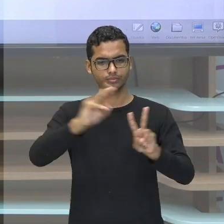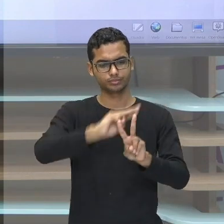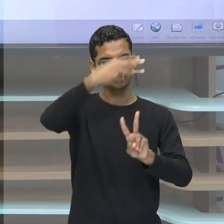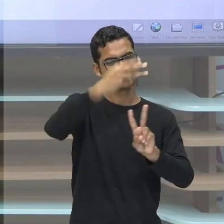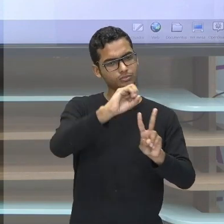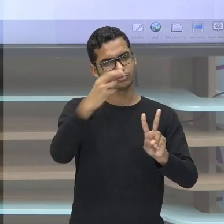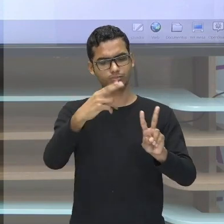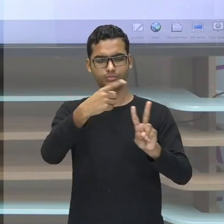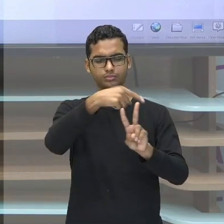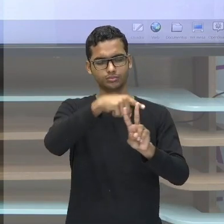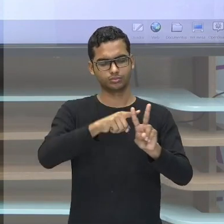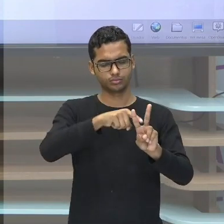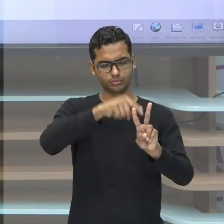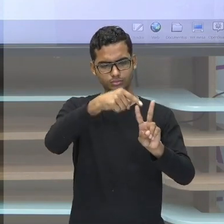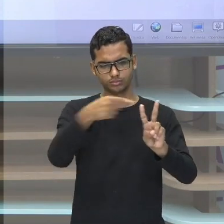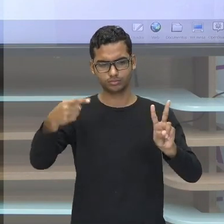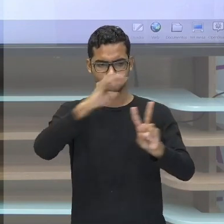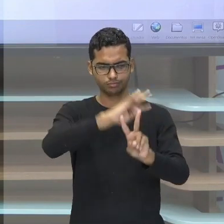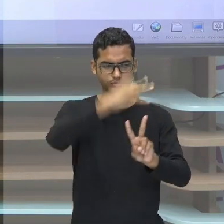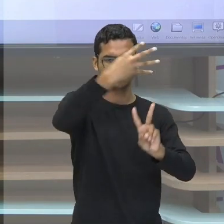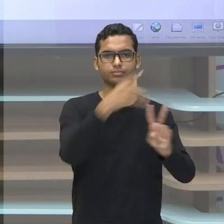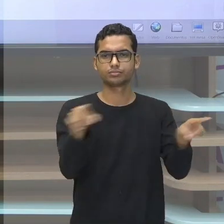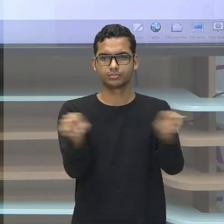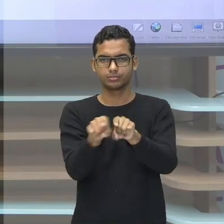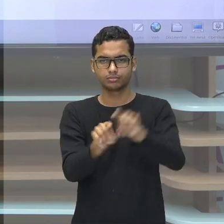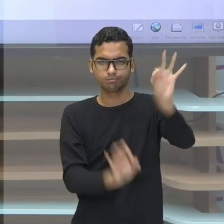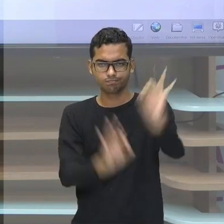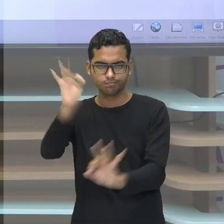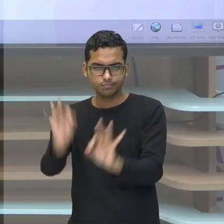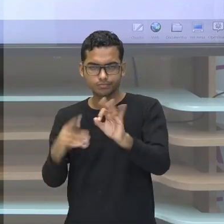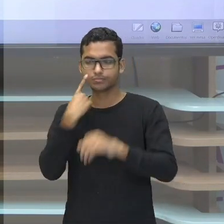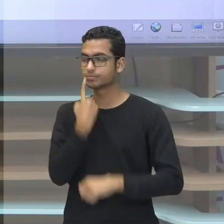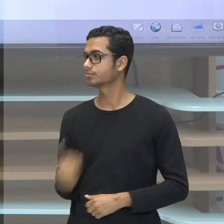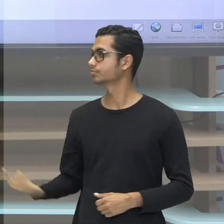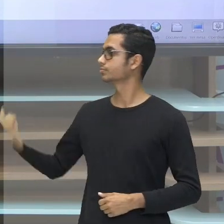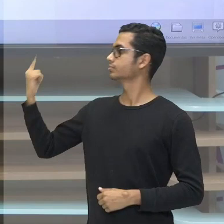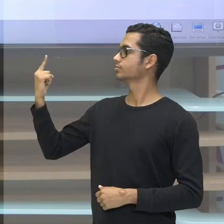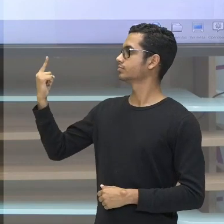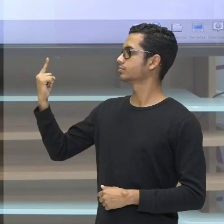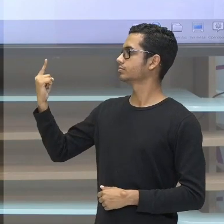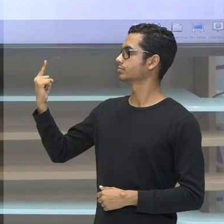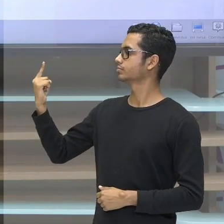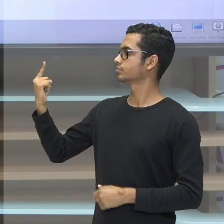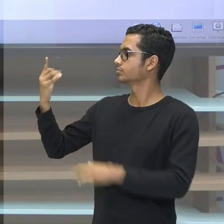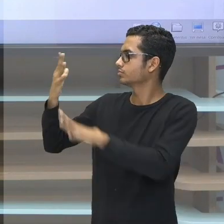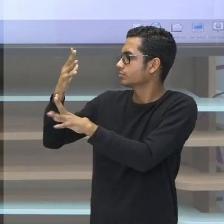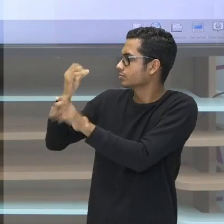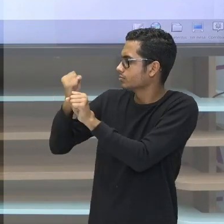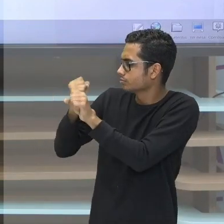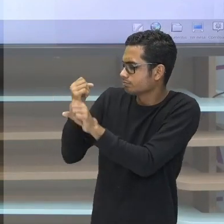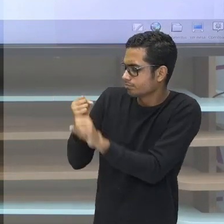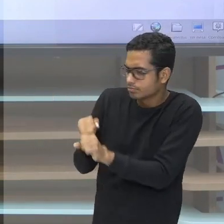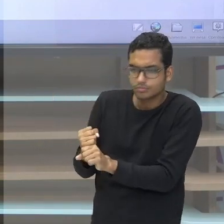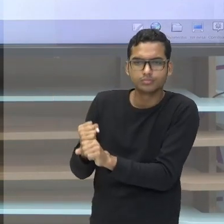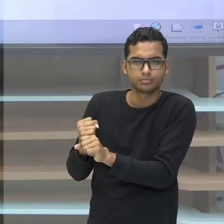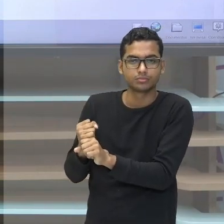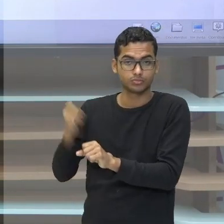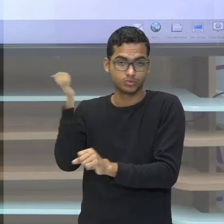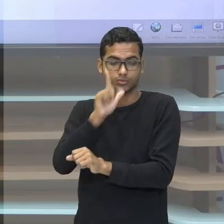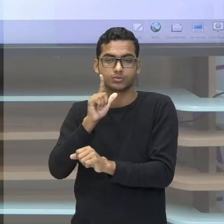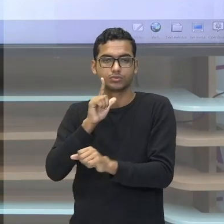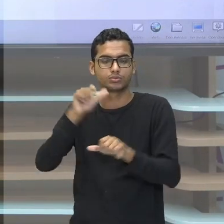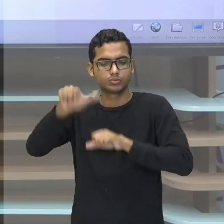Tá? Decompõe o termo em fatores primos, igual como a gente fez ali, tá? E aí você transforma numa